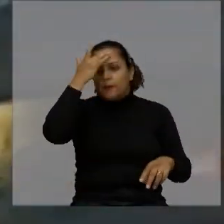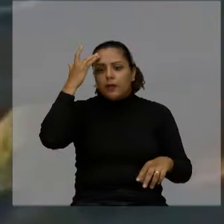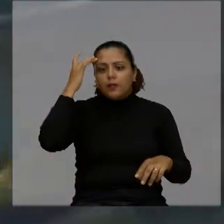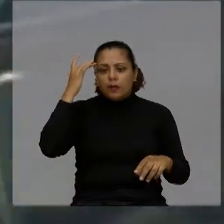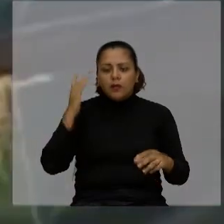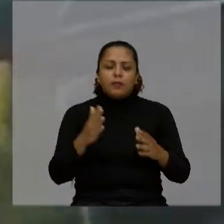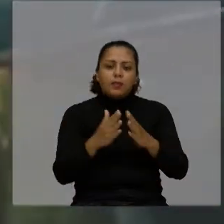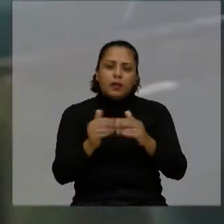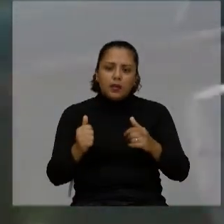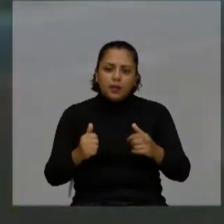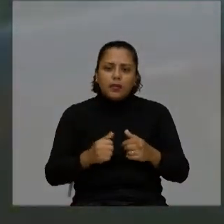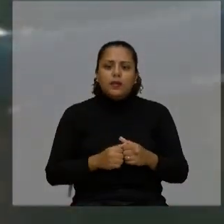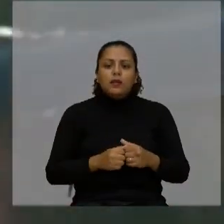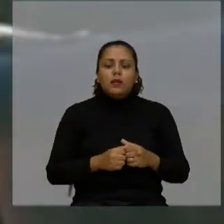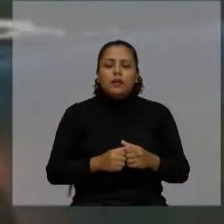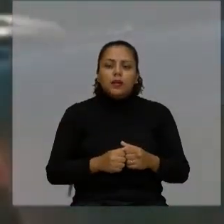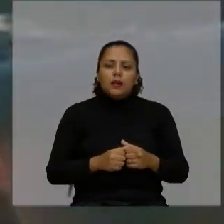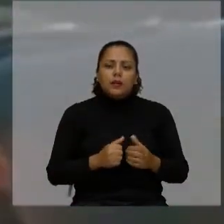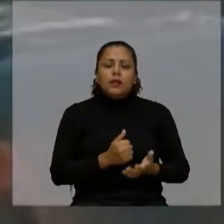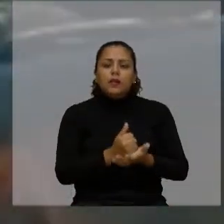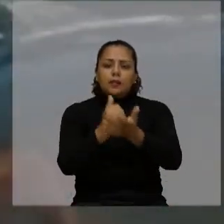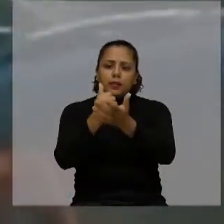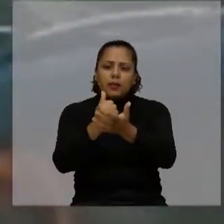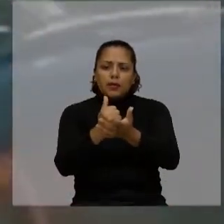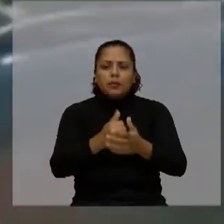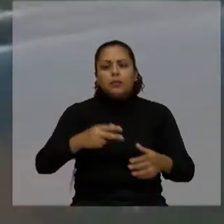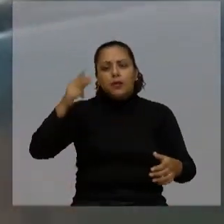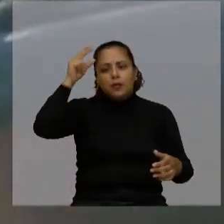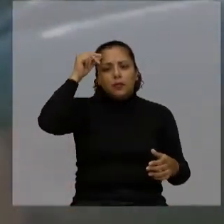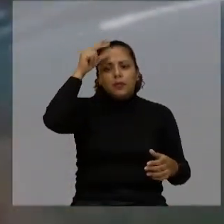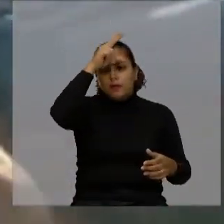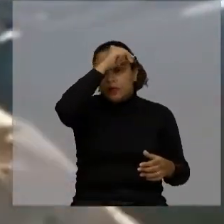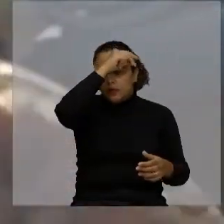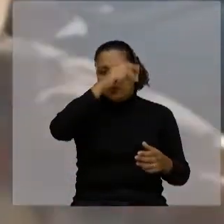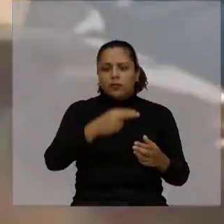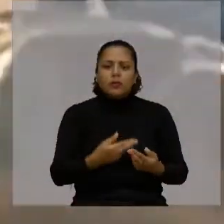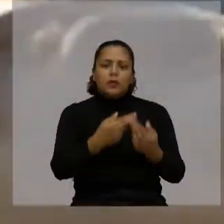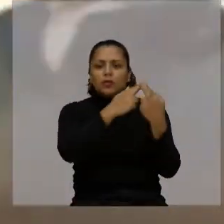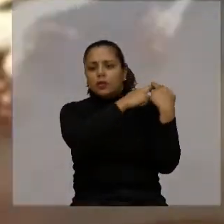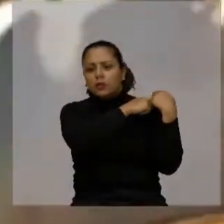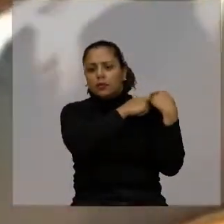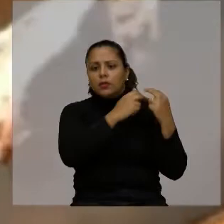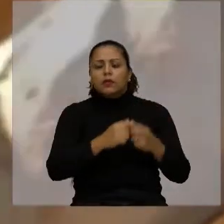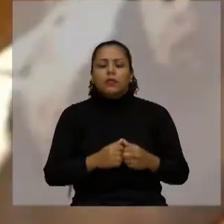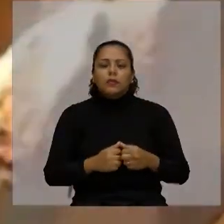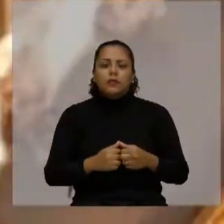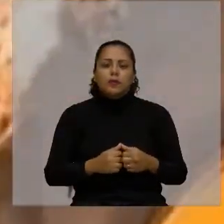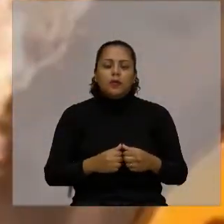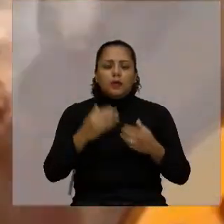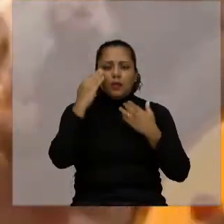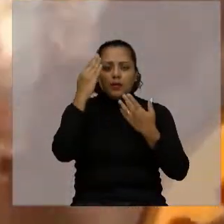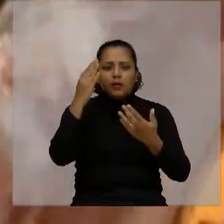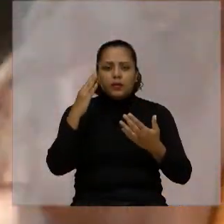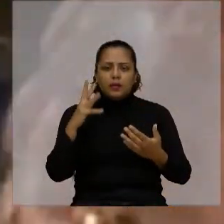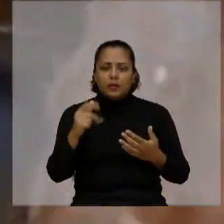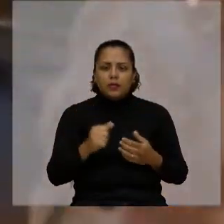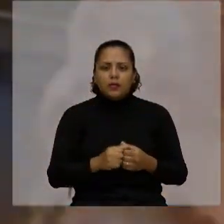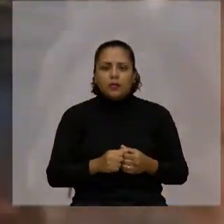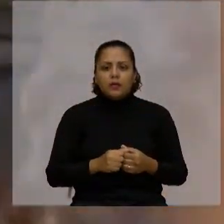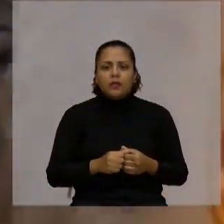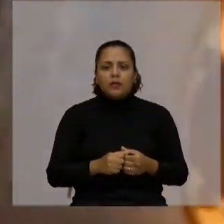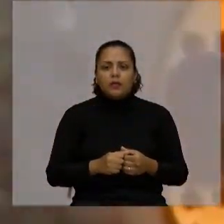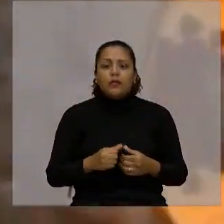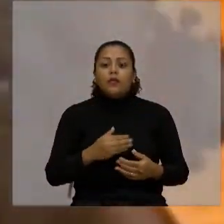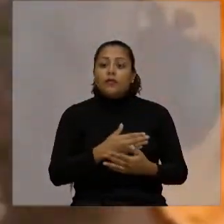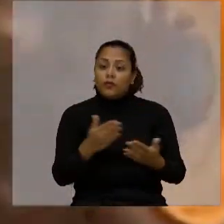setores responsáveis. No mais, agradecer a todos que tiveram um pouco de paciência. Você que não teve paciência, mas que